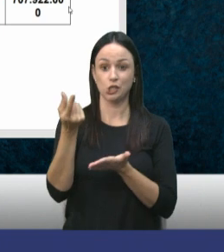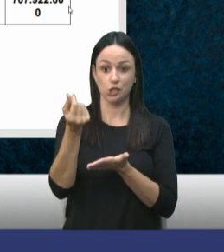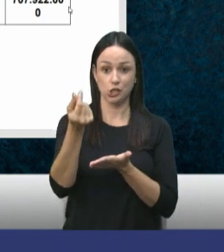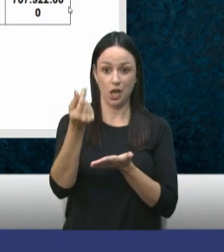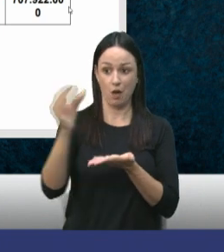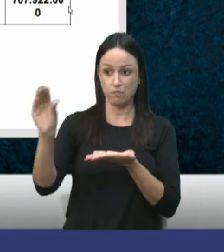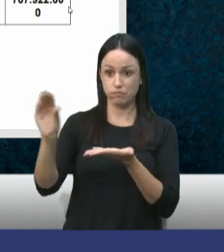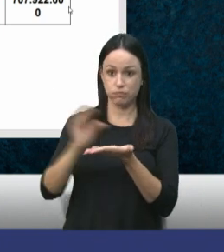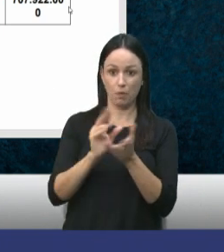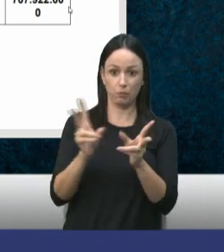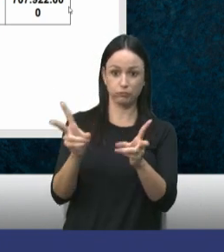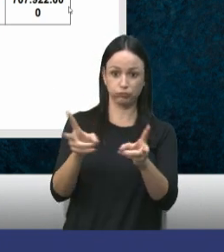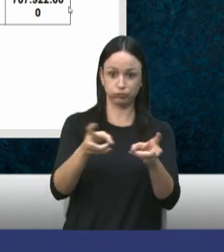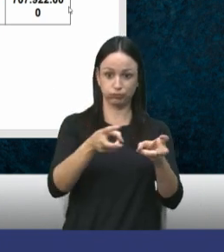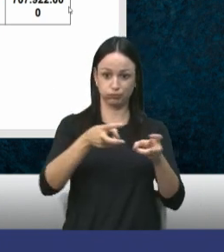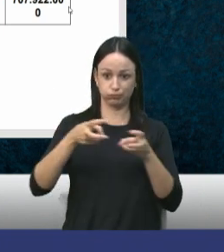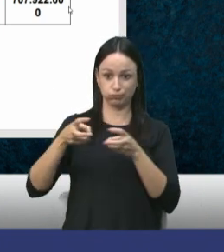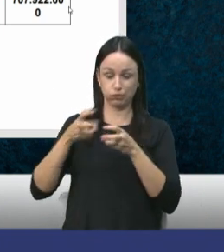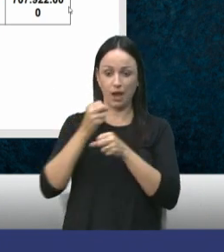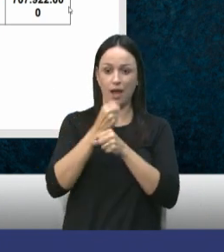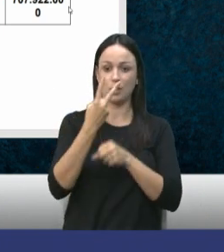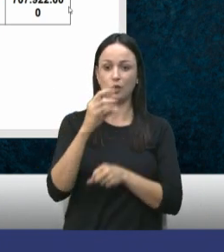de 2020,